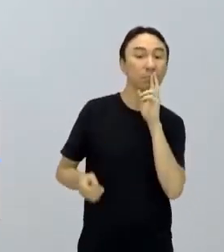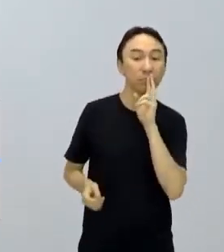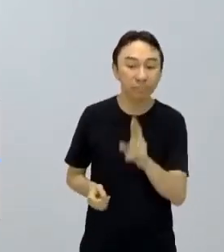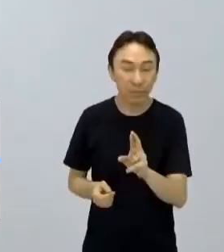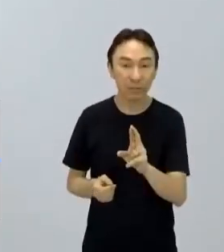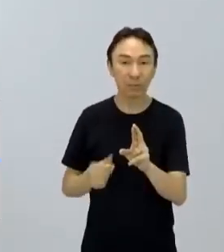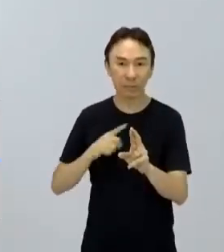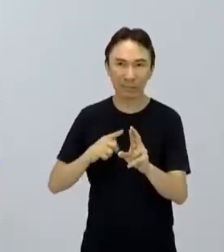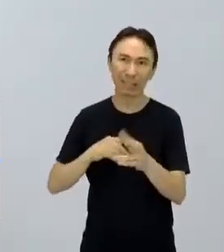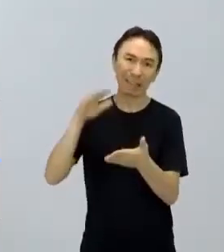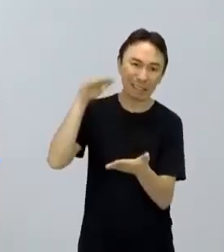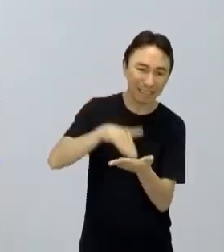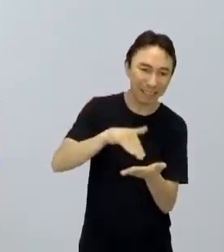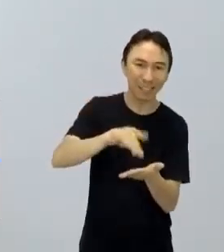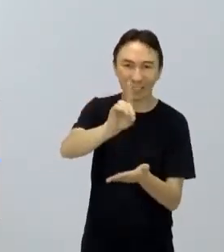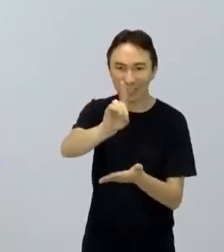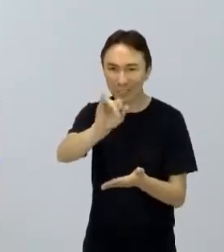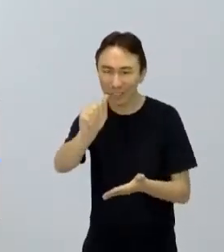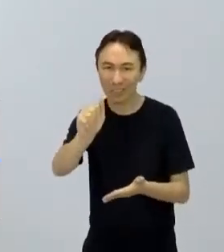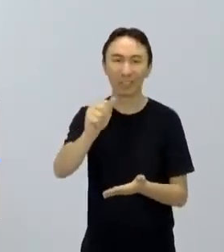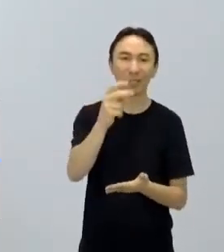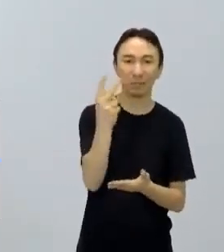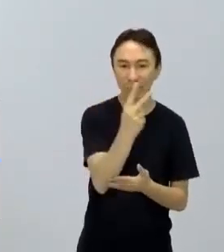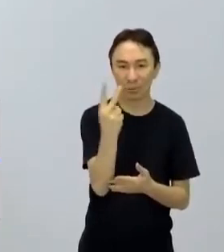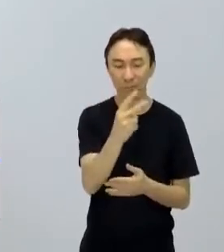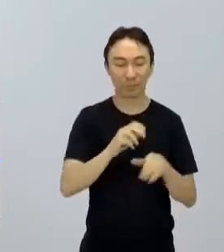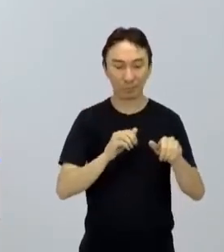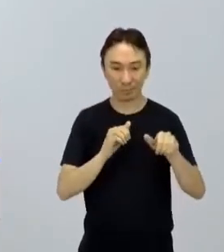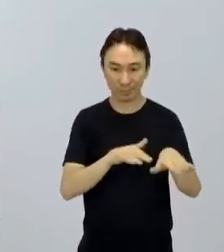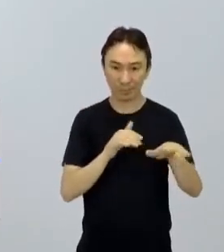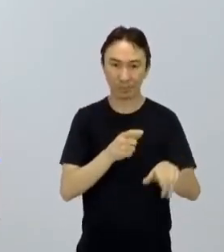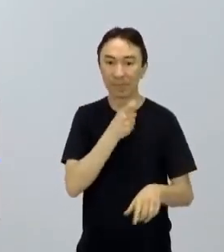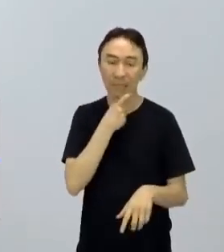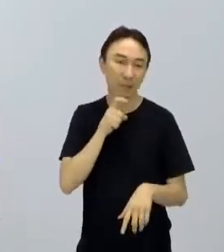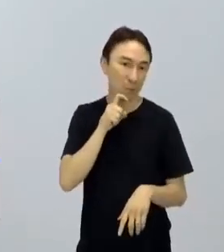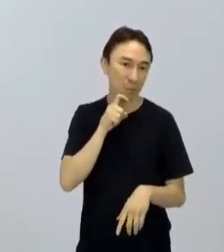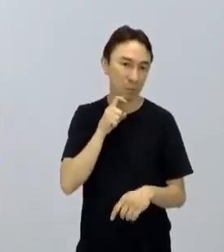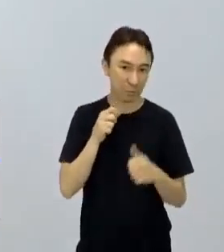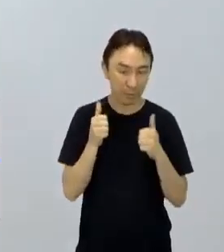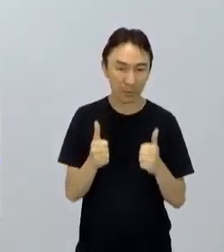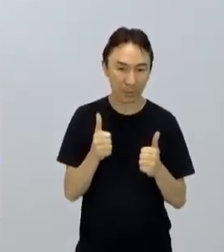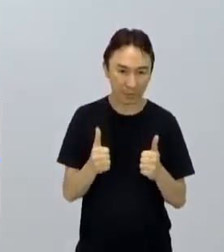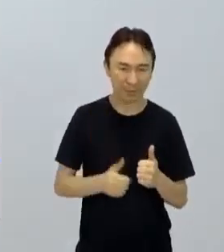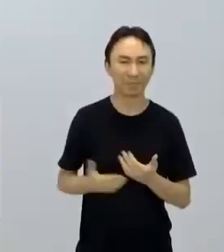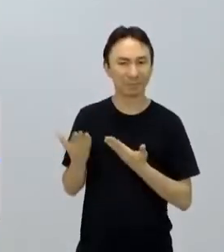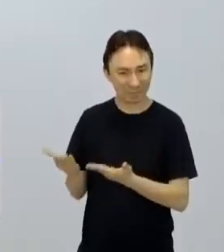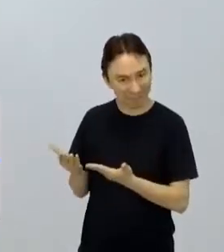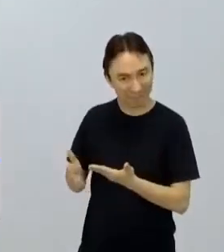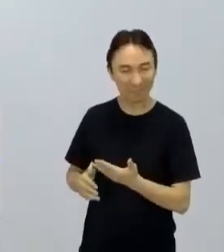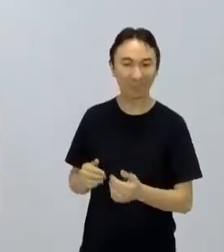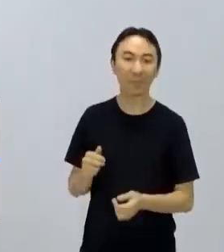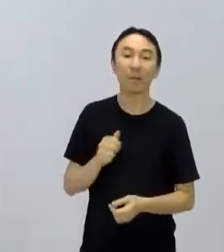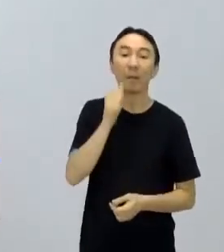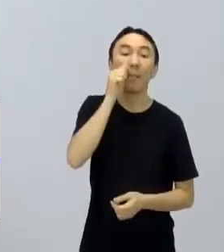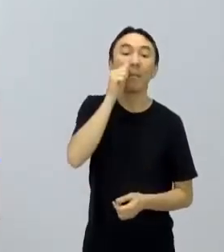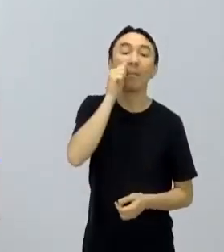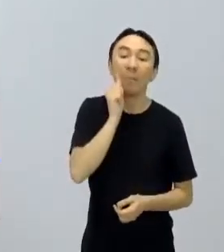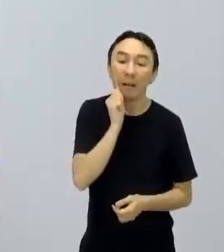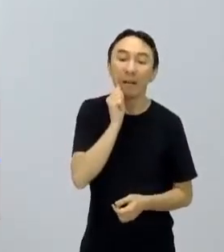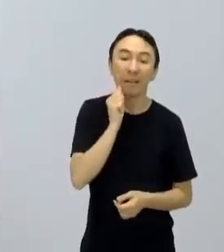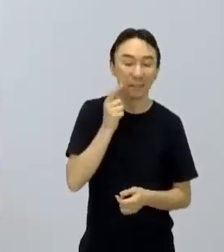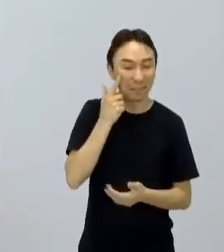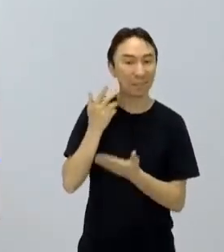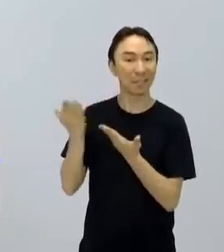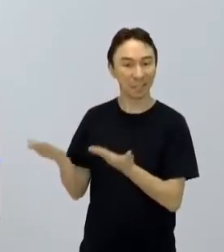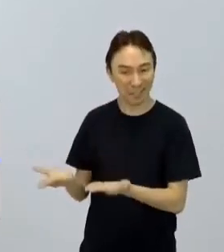setembro para fazer isso. Então não deixa para a última hora, Já entra lá e faz. E o professor Magno já participou aqui e é ele que vai estar